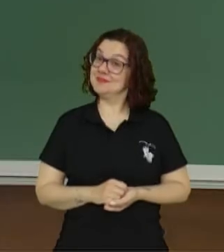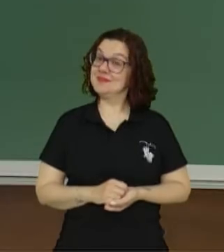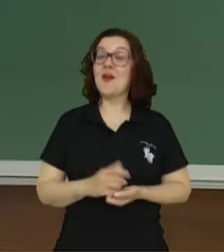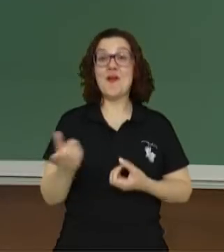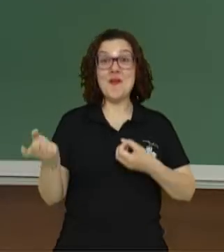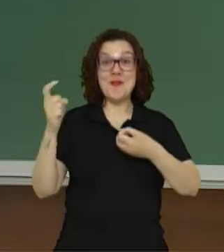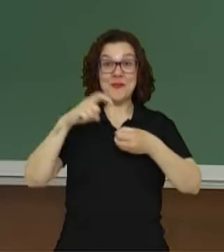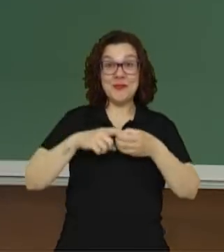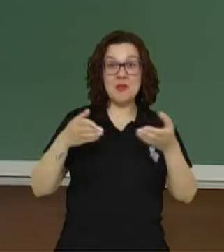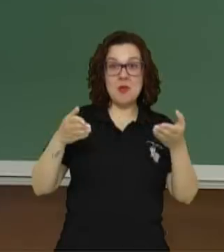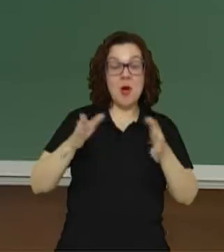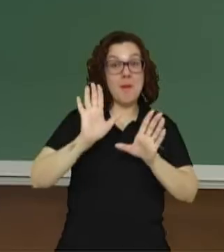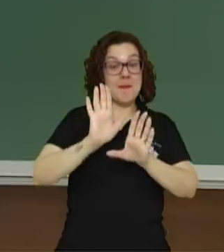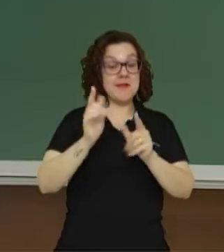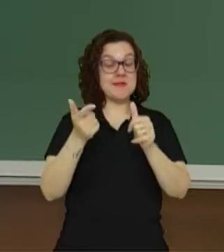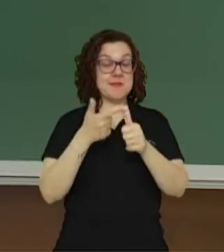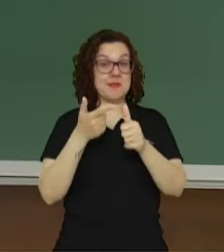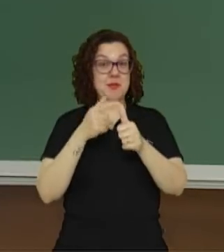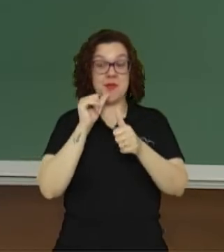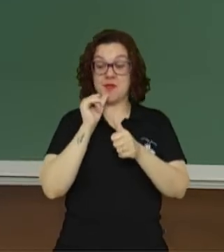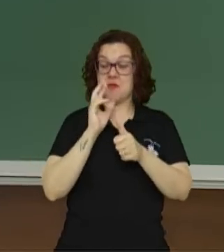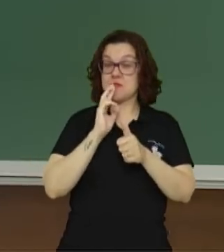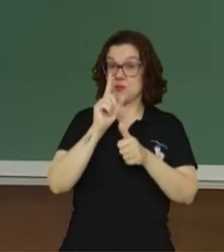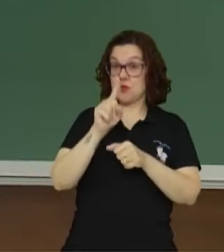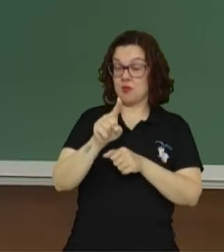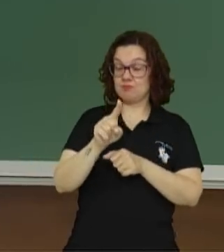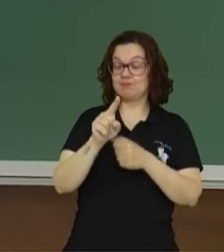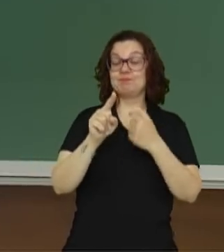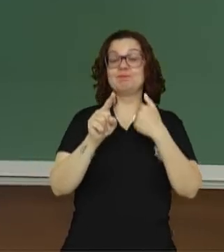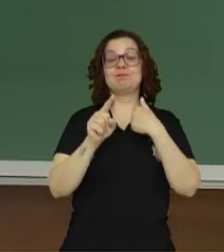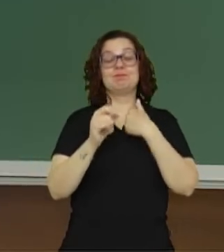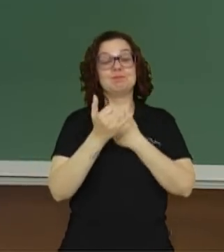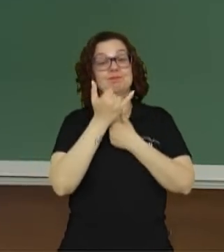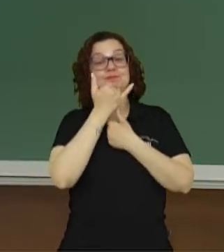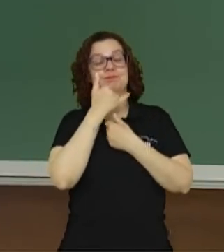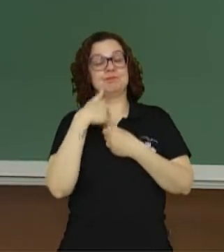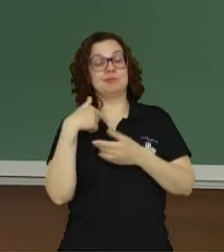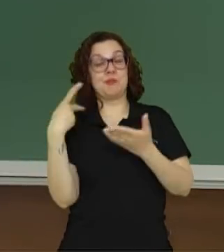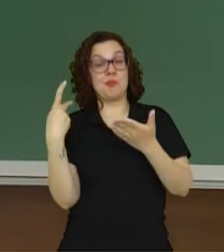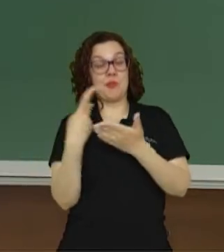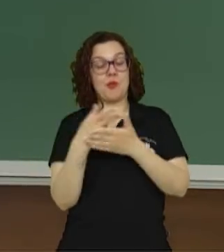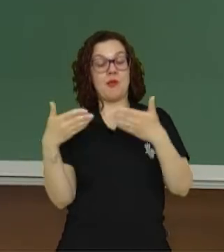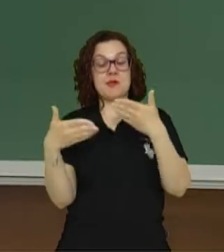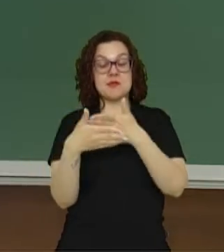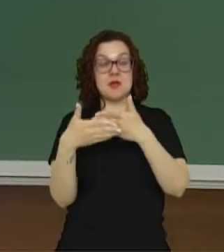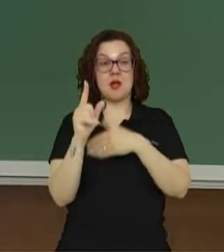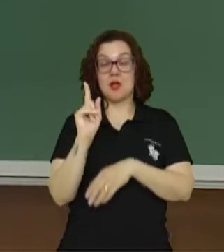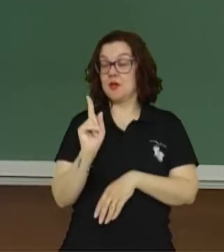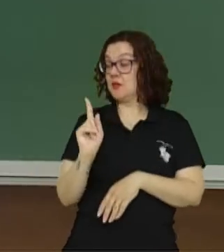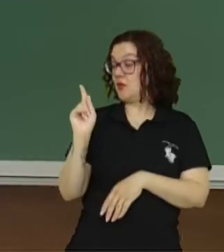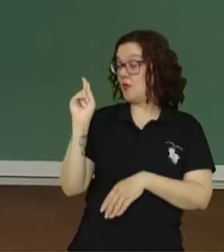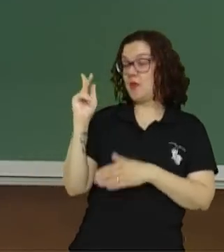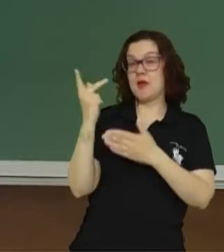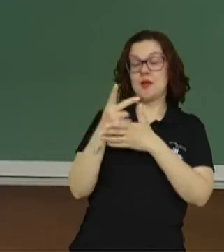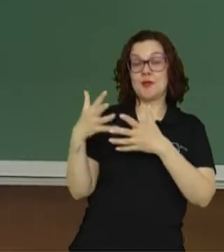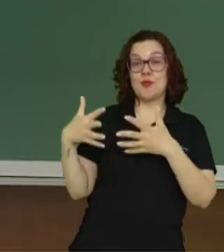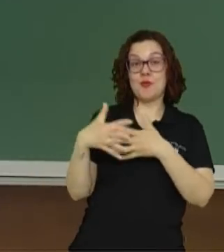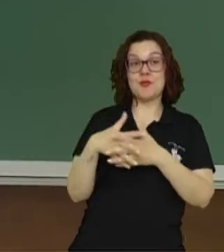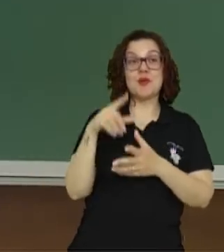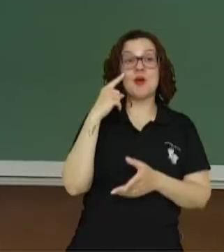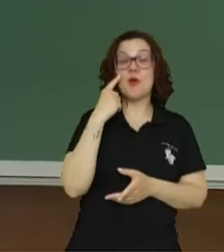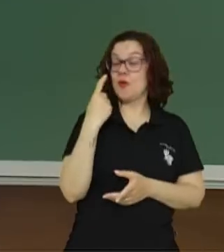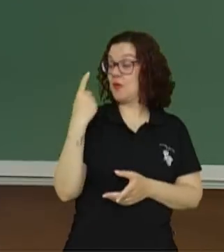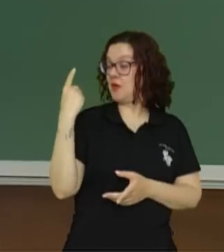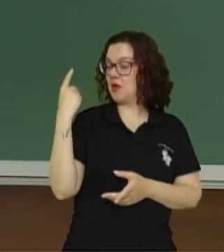Pessoal, voltamos, mas antes de resolver esse exercício com vocês, eu quero retornar no slide anterior, que tem uma pequena confusão aqui,